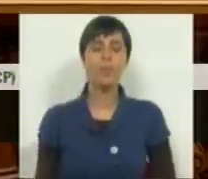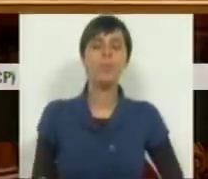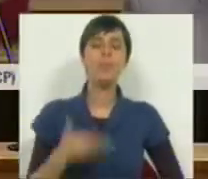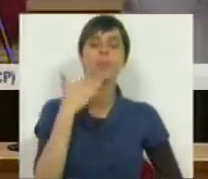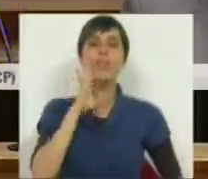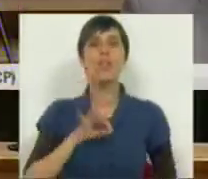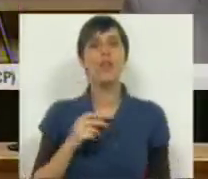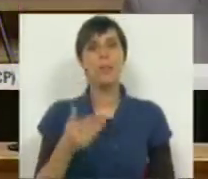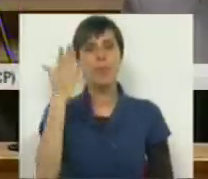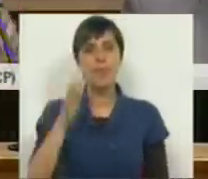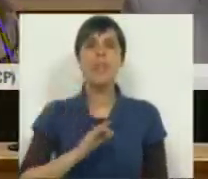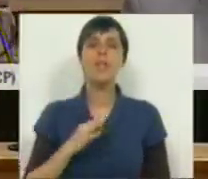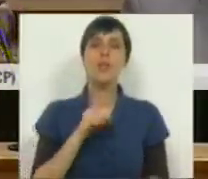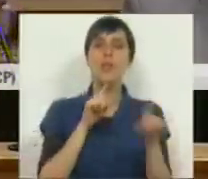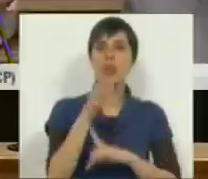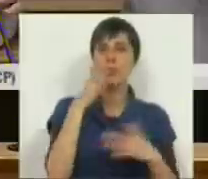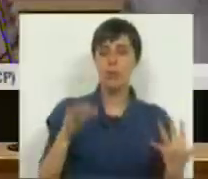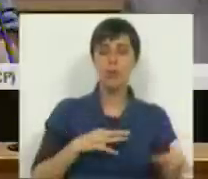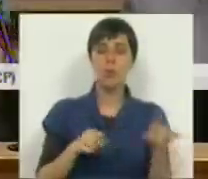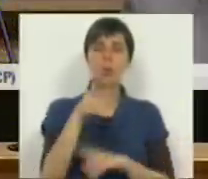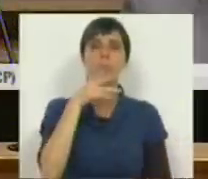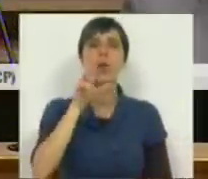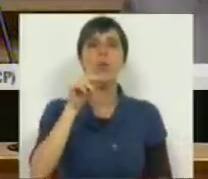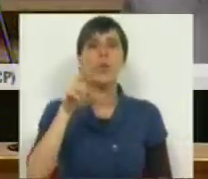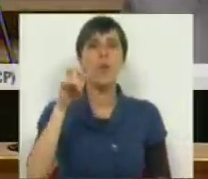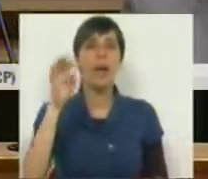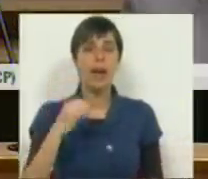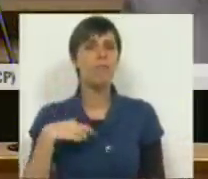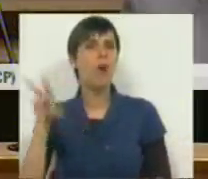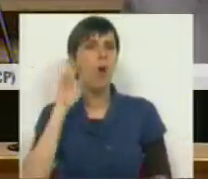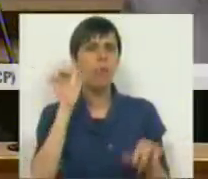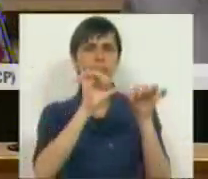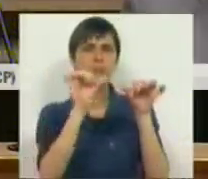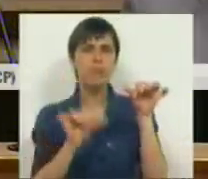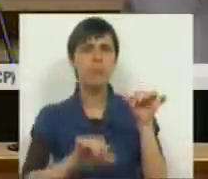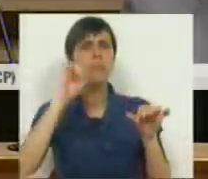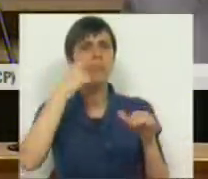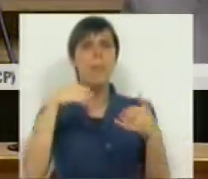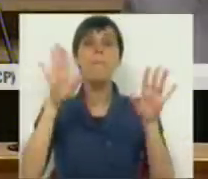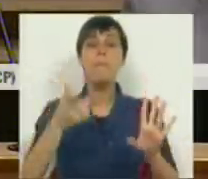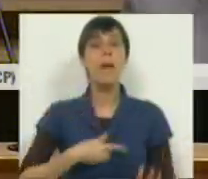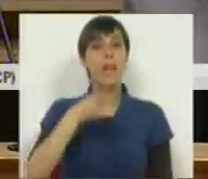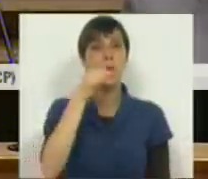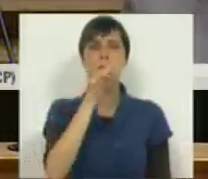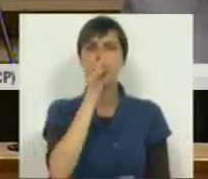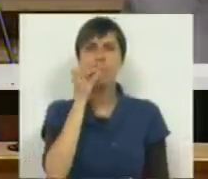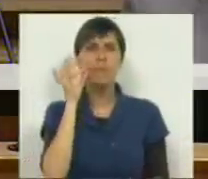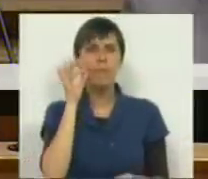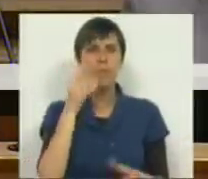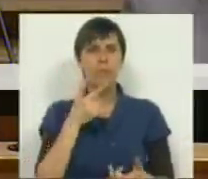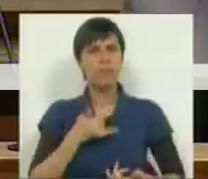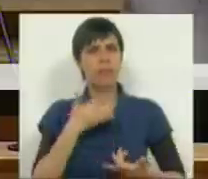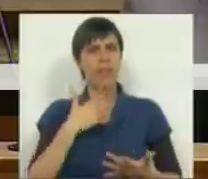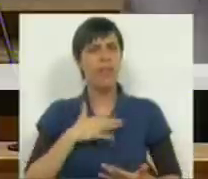Muito obrigada, Sr. Presidente. Sr. Presidente, senhoras e senhores deputados, Sr. Deputado Nuno Reis, ouvi-o com muita atenção, mas devo dizer-lhe que houve aqui um silêncio